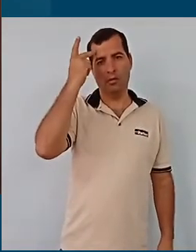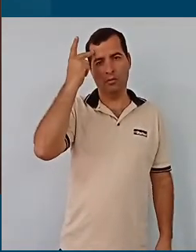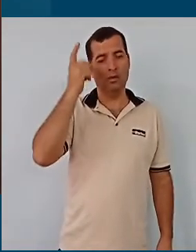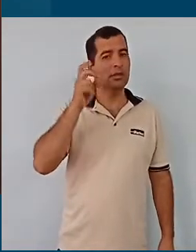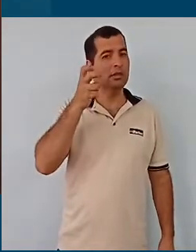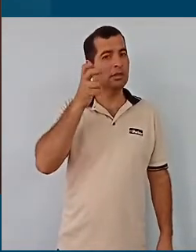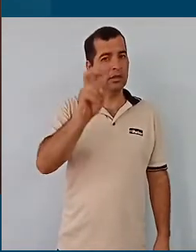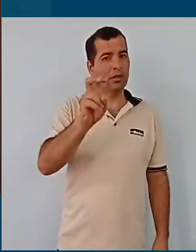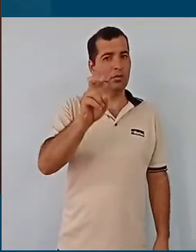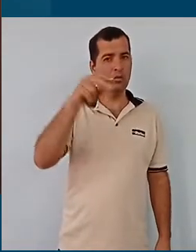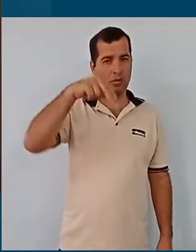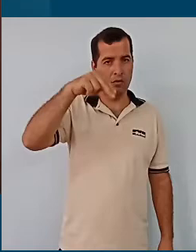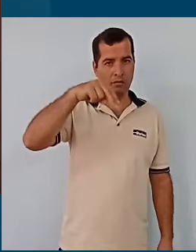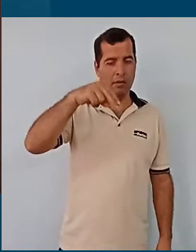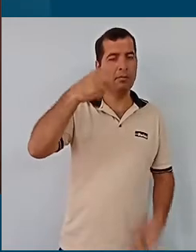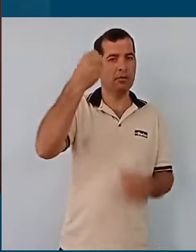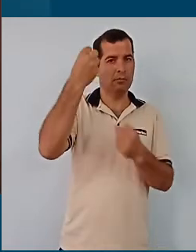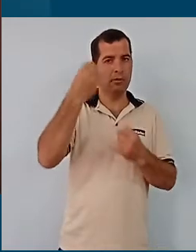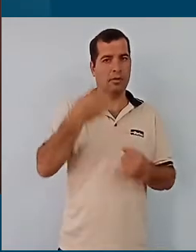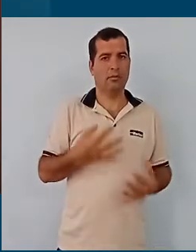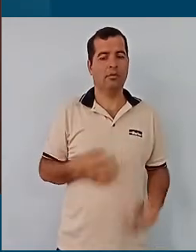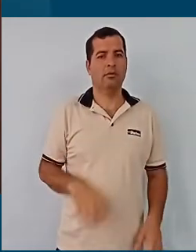sobre um